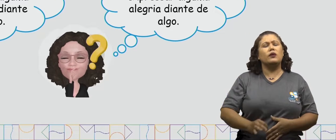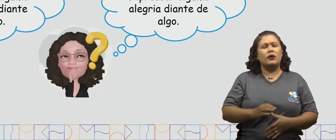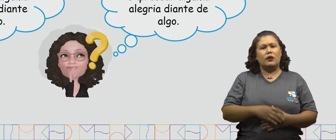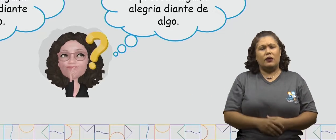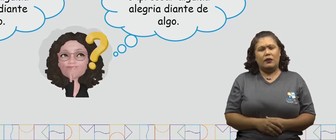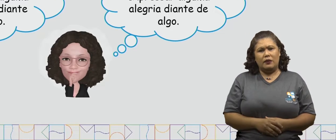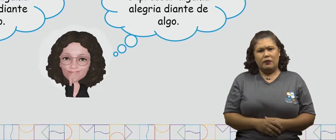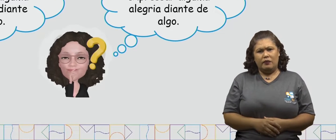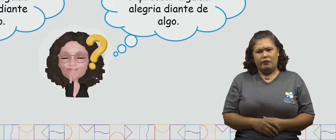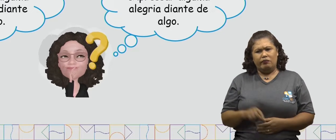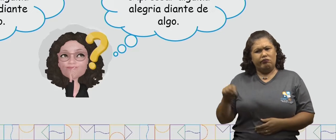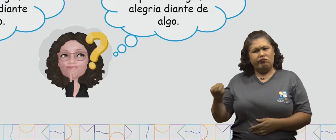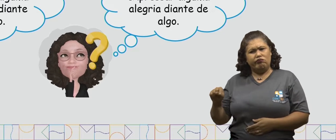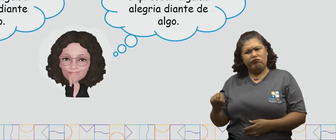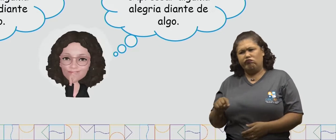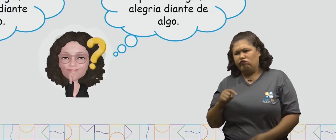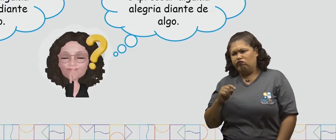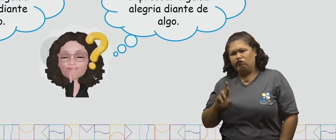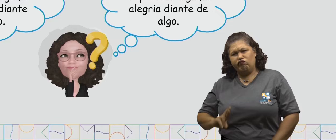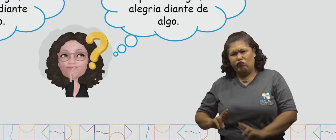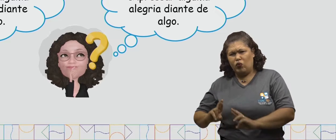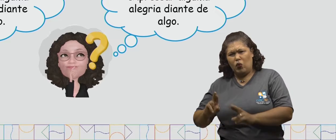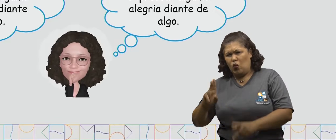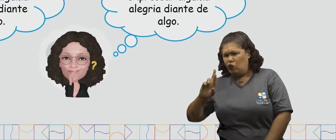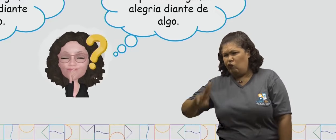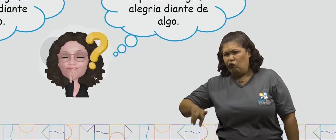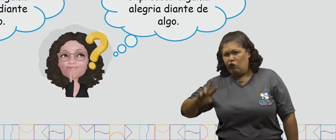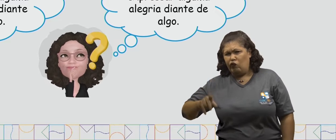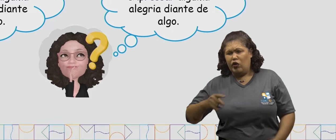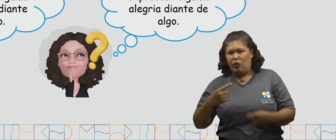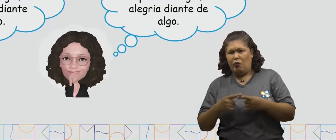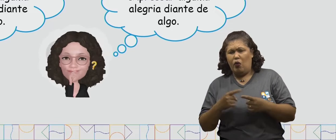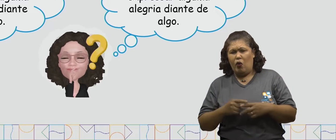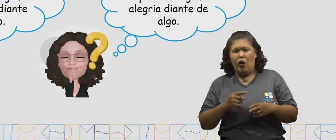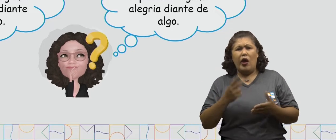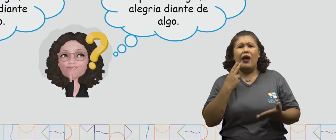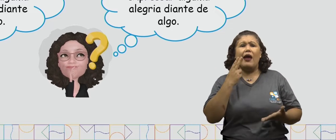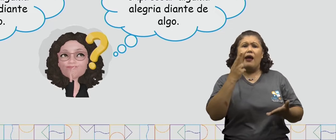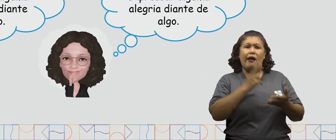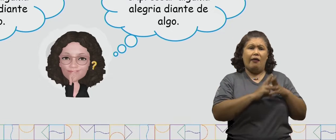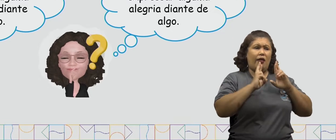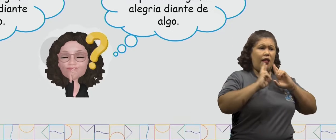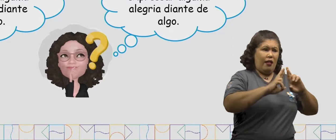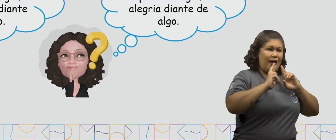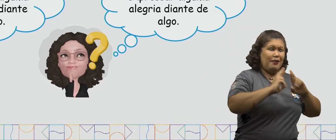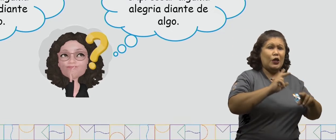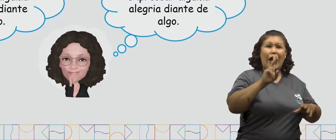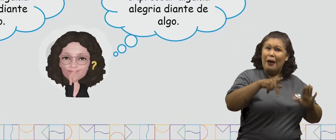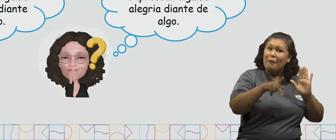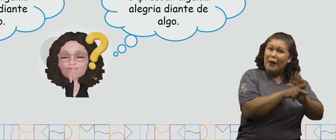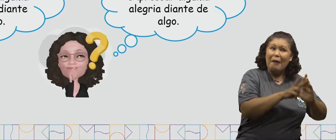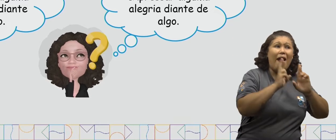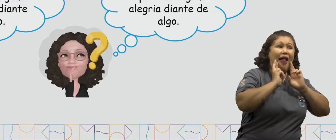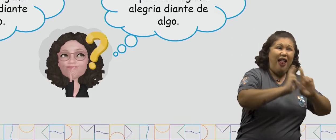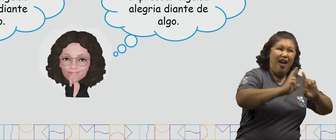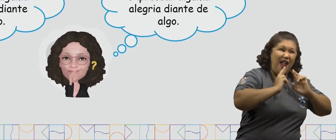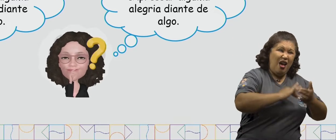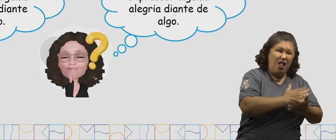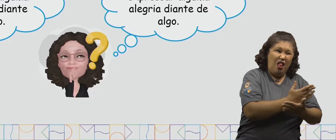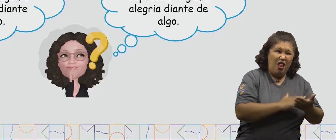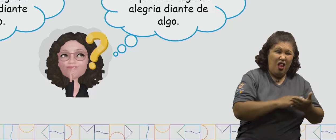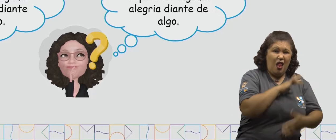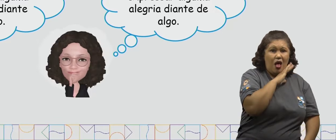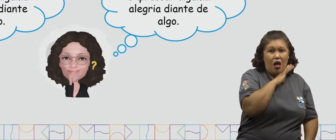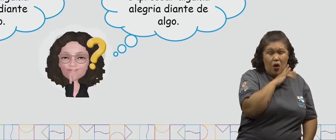Até porque nós vimos que a carta de reclamação é sempre feita para reclamar, não é mesmo?